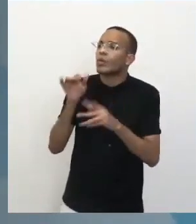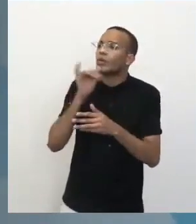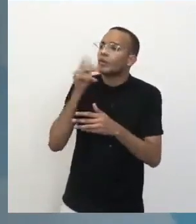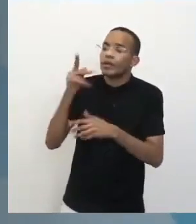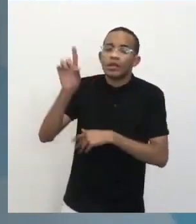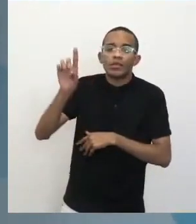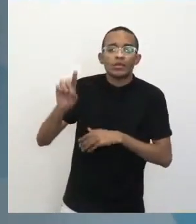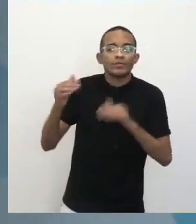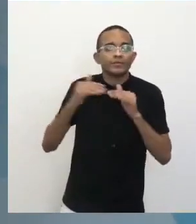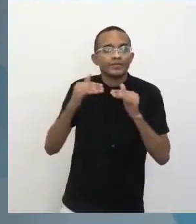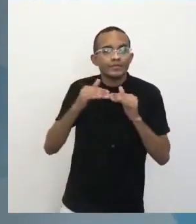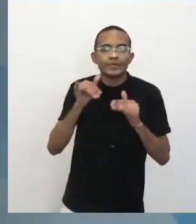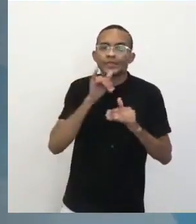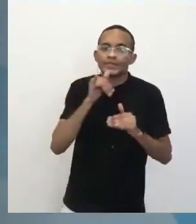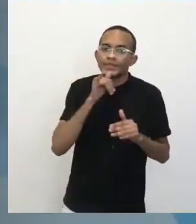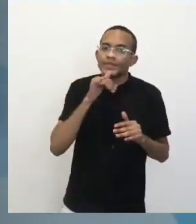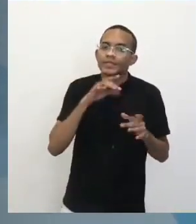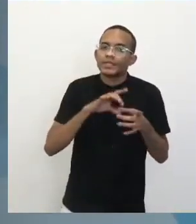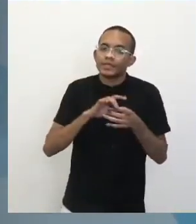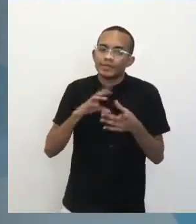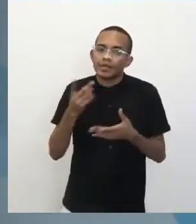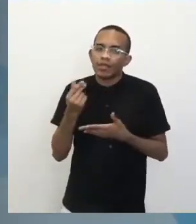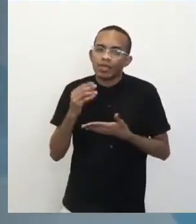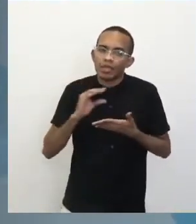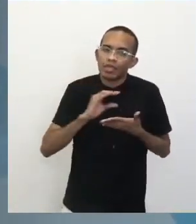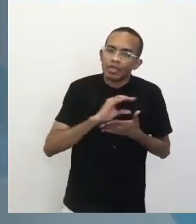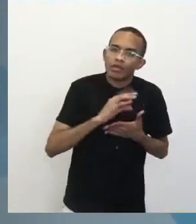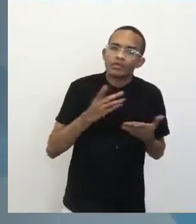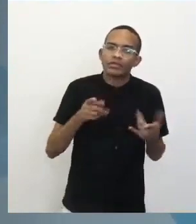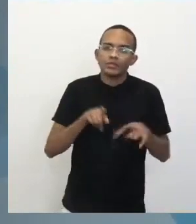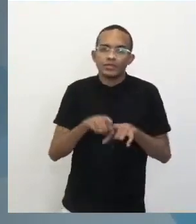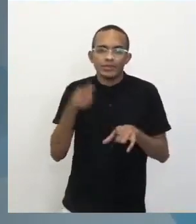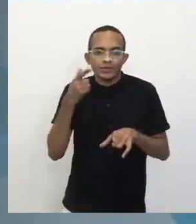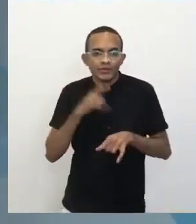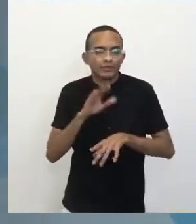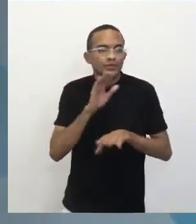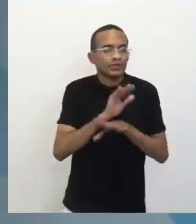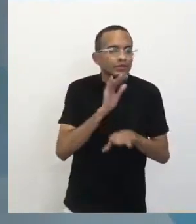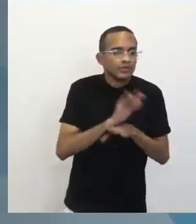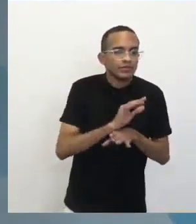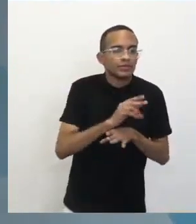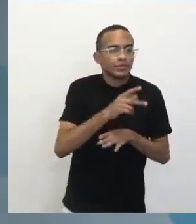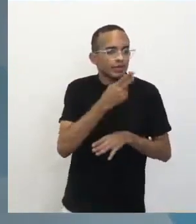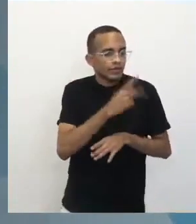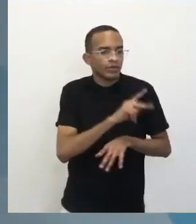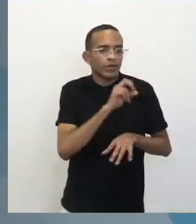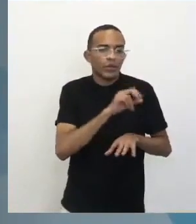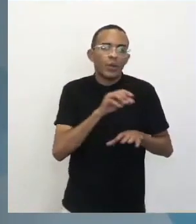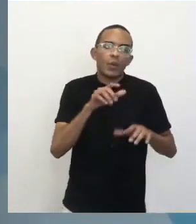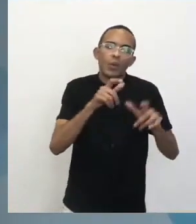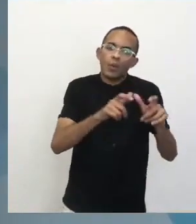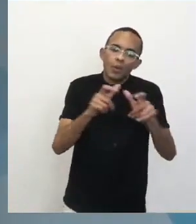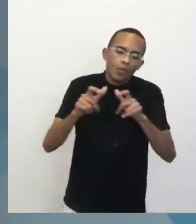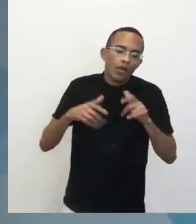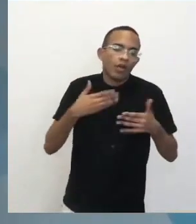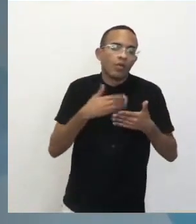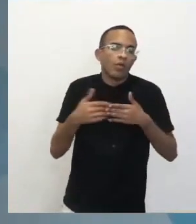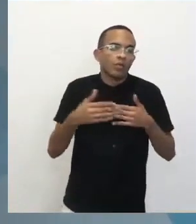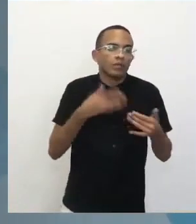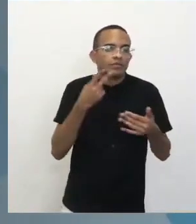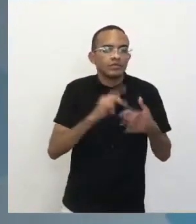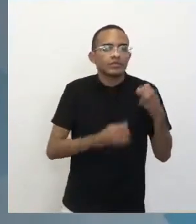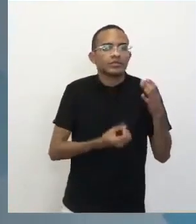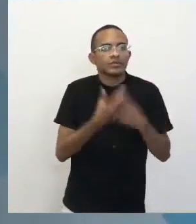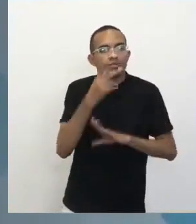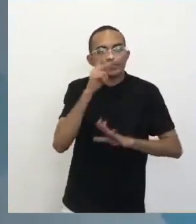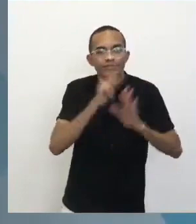o diretor? De repente até liberar uma verbinha, conseguir uma ajuda para você, ou até mesmo um espaço, alguma coisa para você